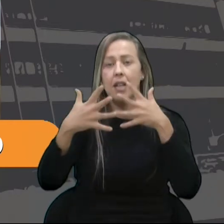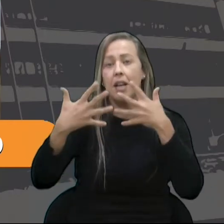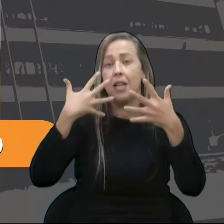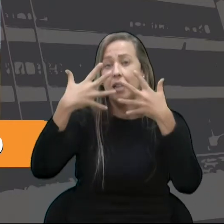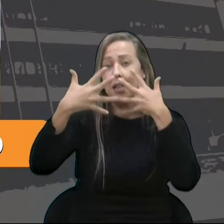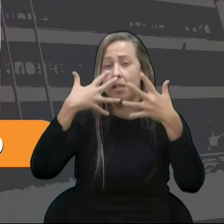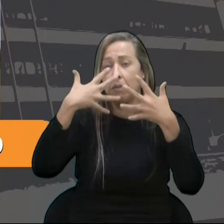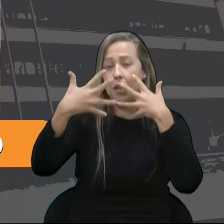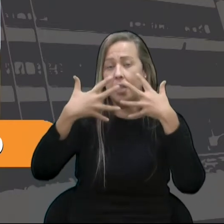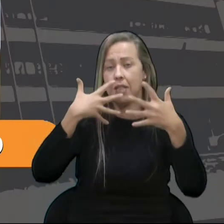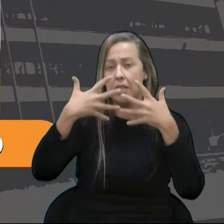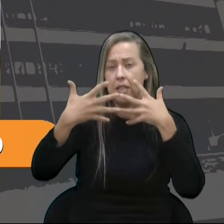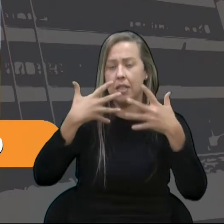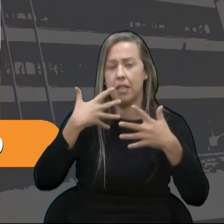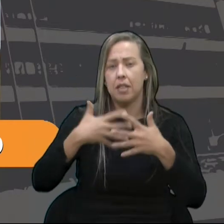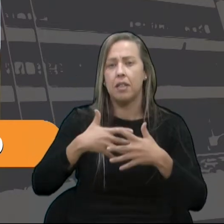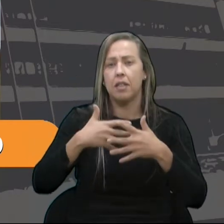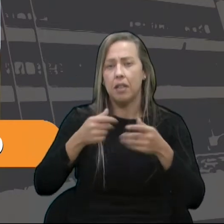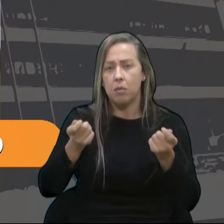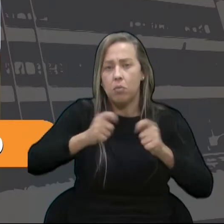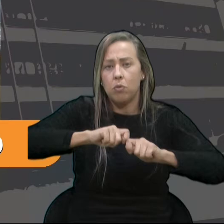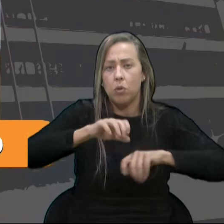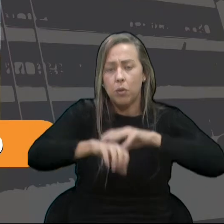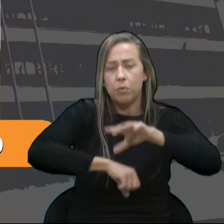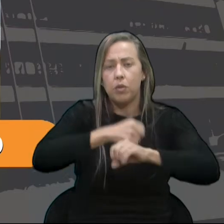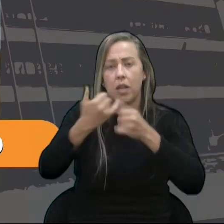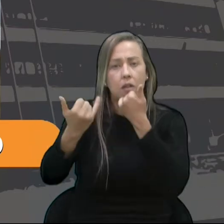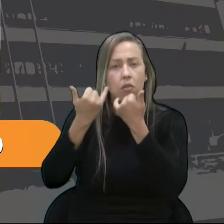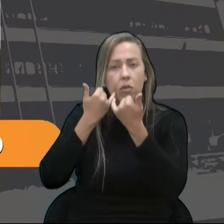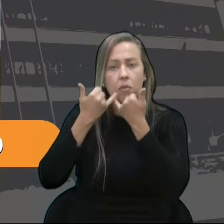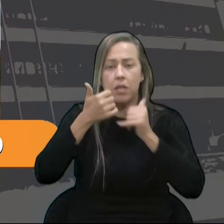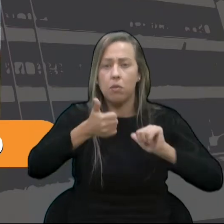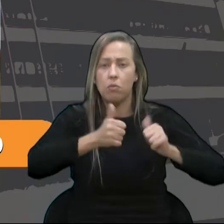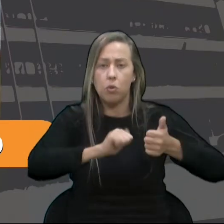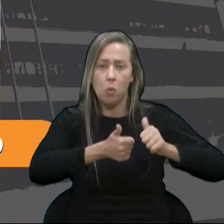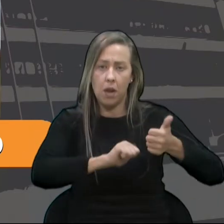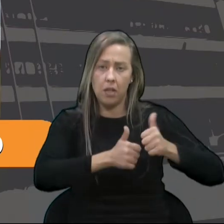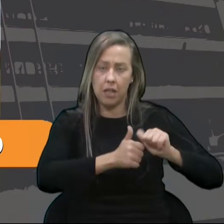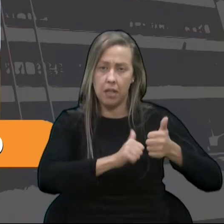transparência e poder buscar a informação de qualidade